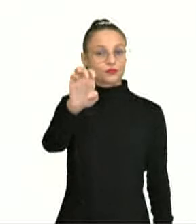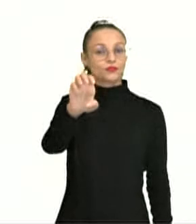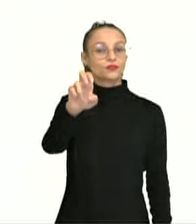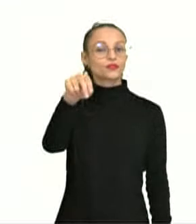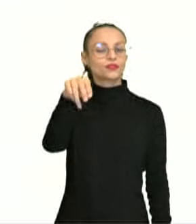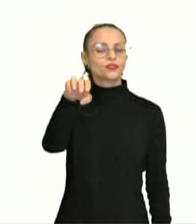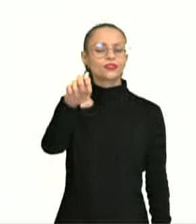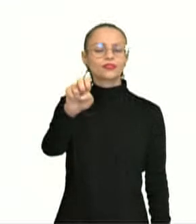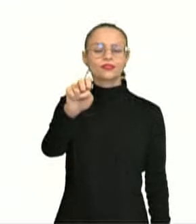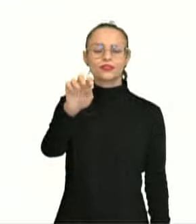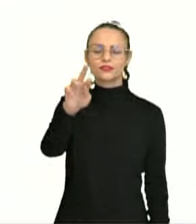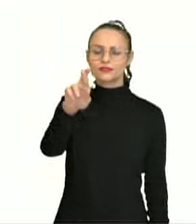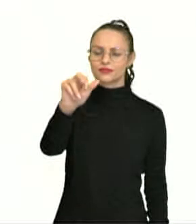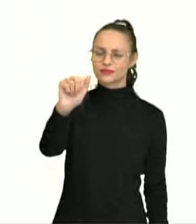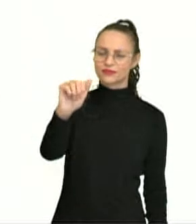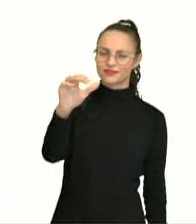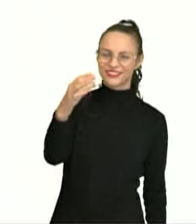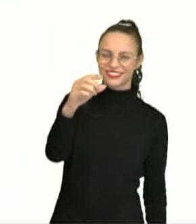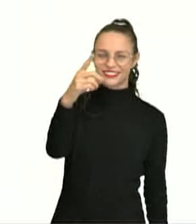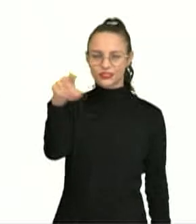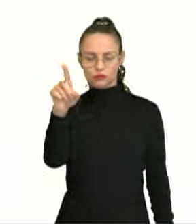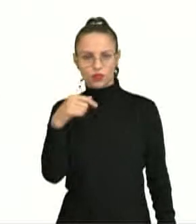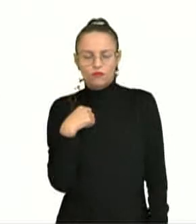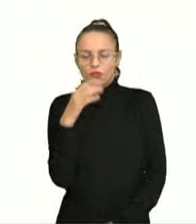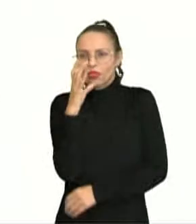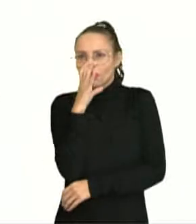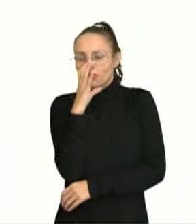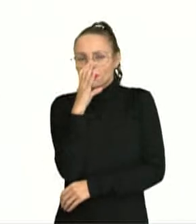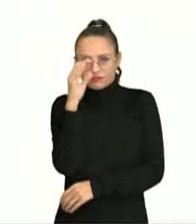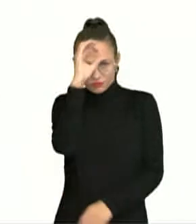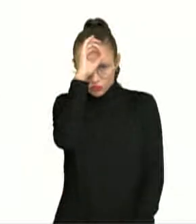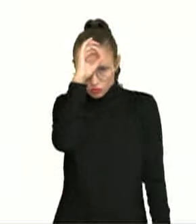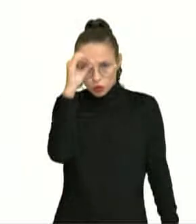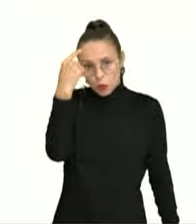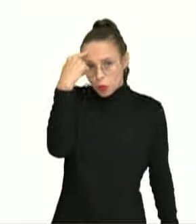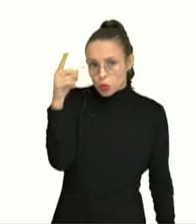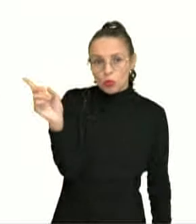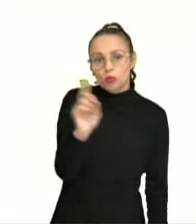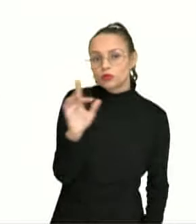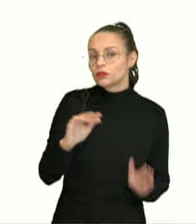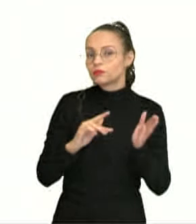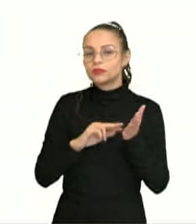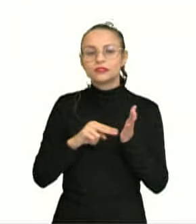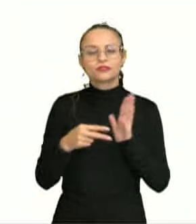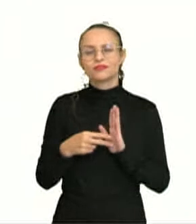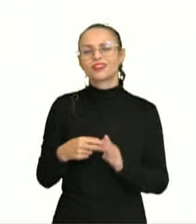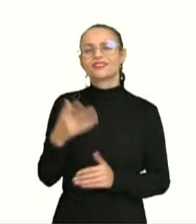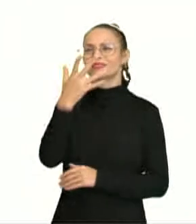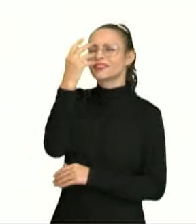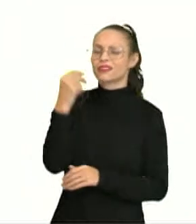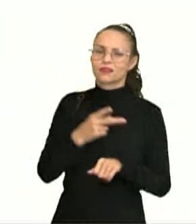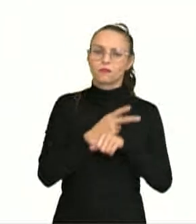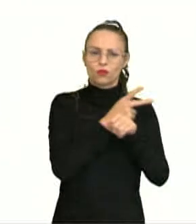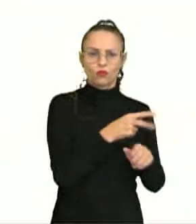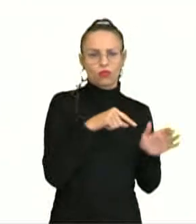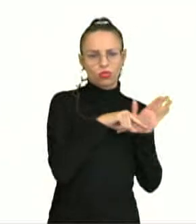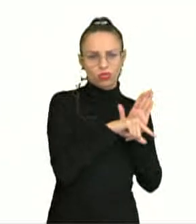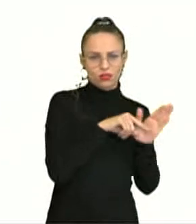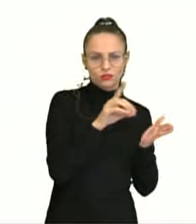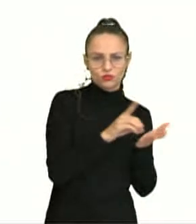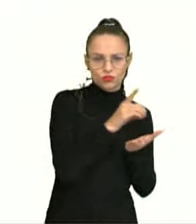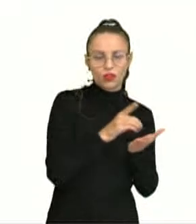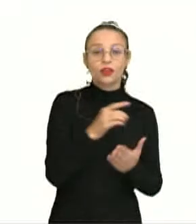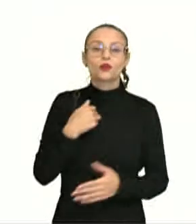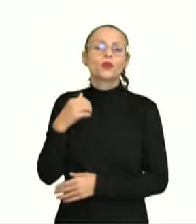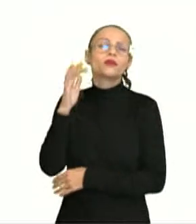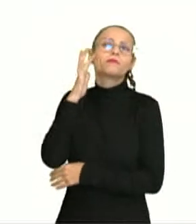o fascínio da ignorância. Eu não sabia o seu significado, nunca lembrava de procurar no dicionário e